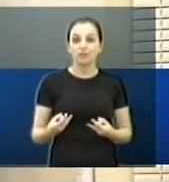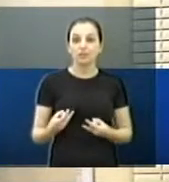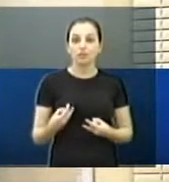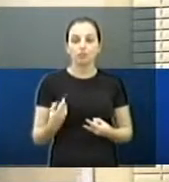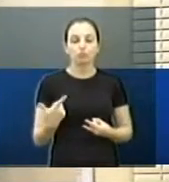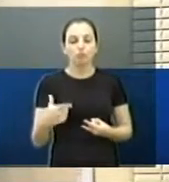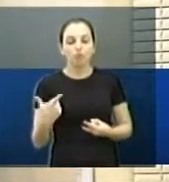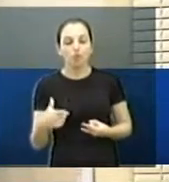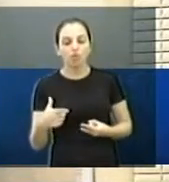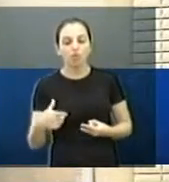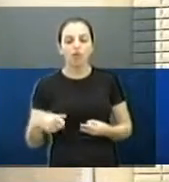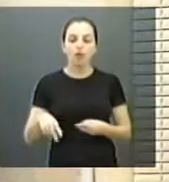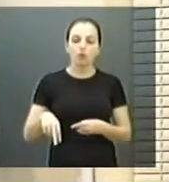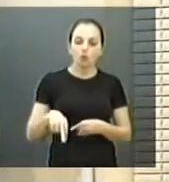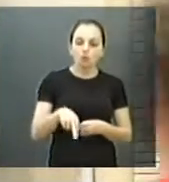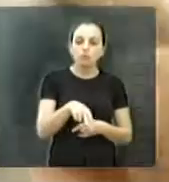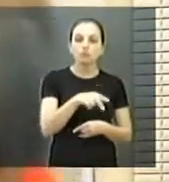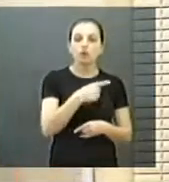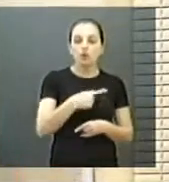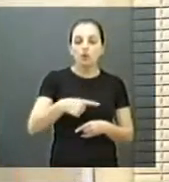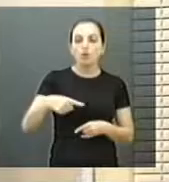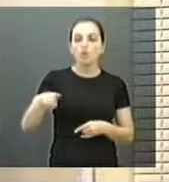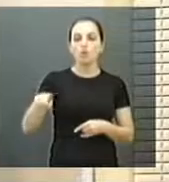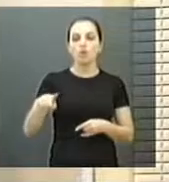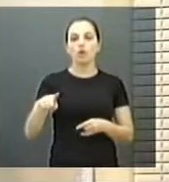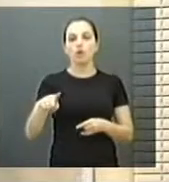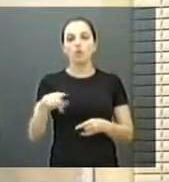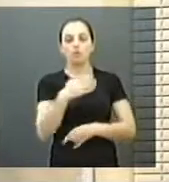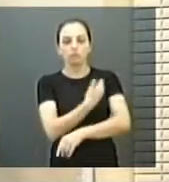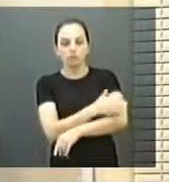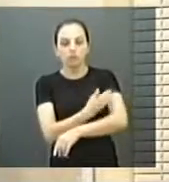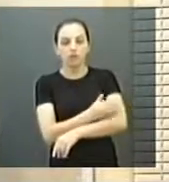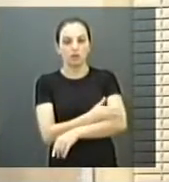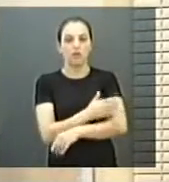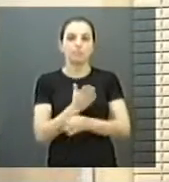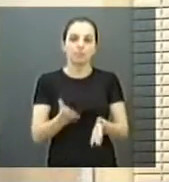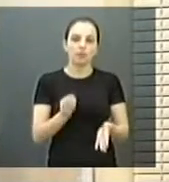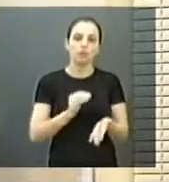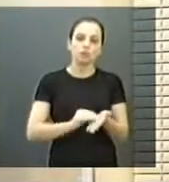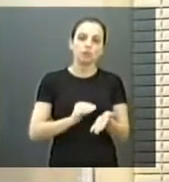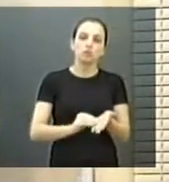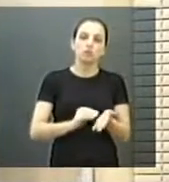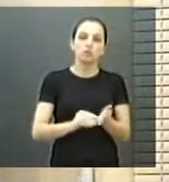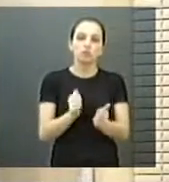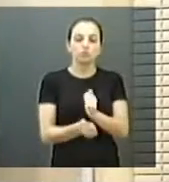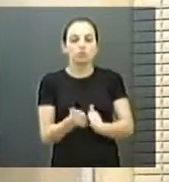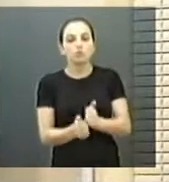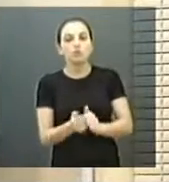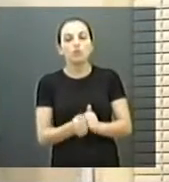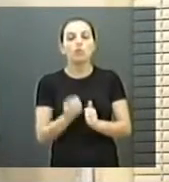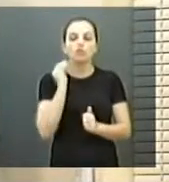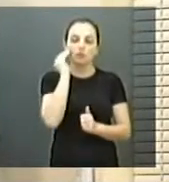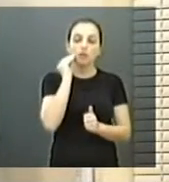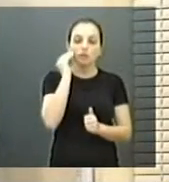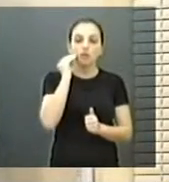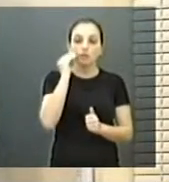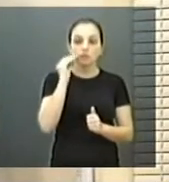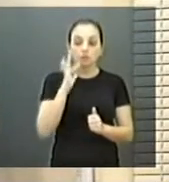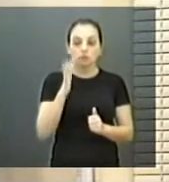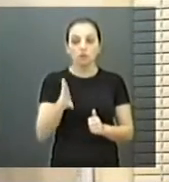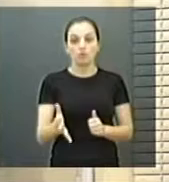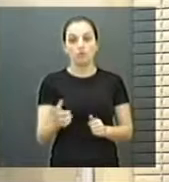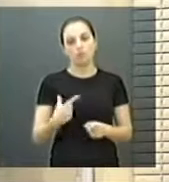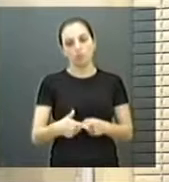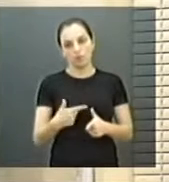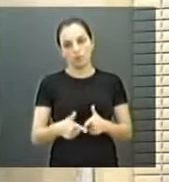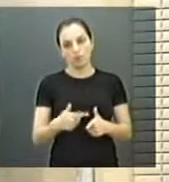para o treinamento. Então, conversei até com o secretário de esporte, disse que vai tentar solucionar esse problema, porque onde eles precisam